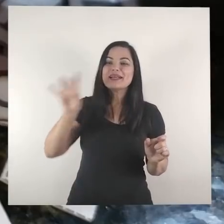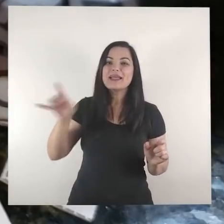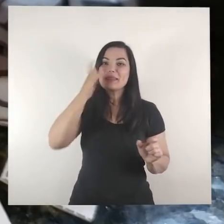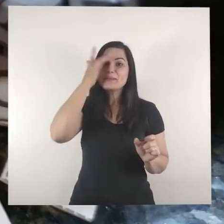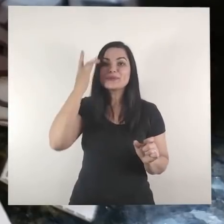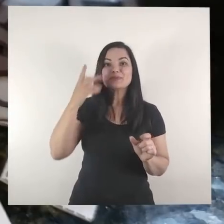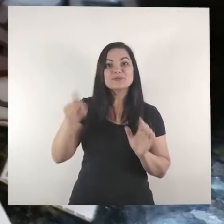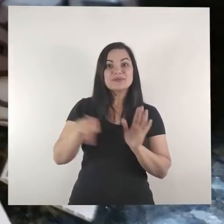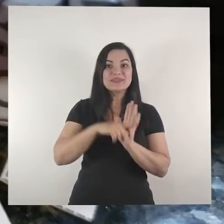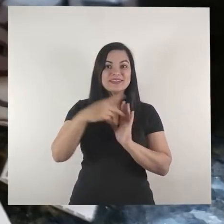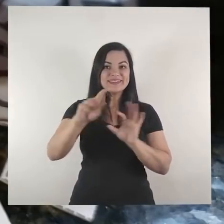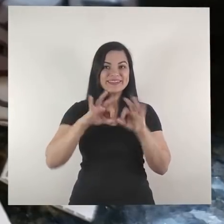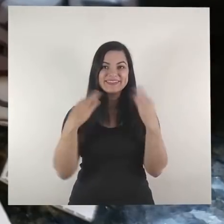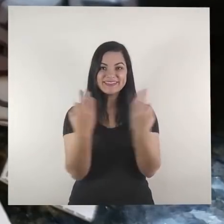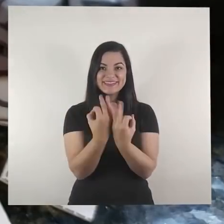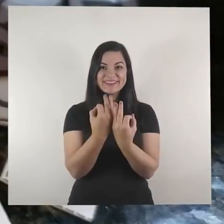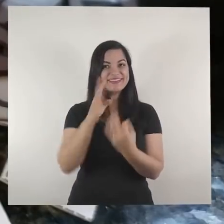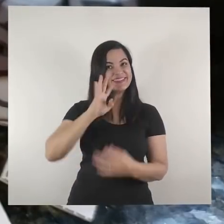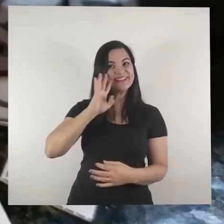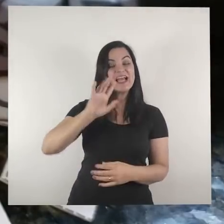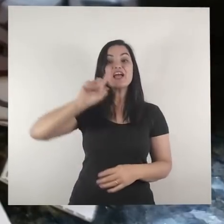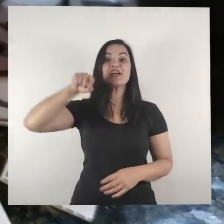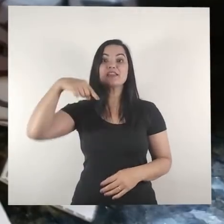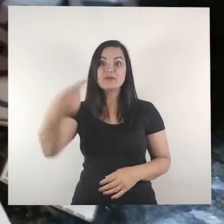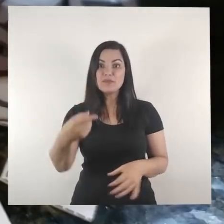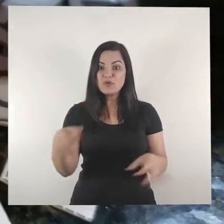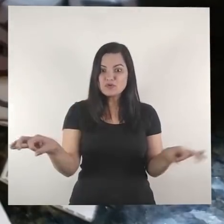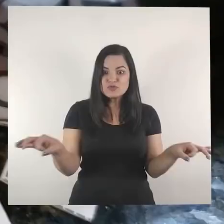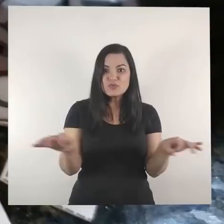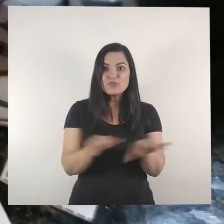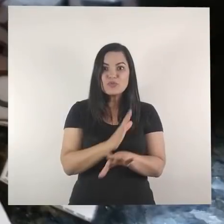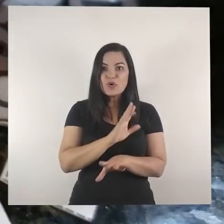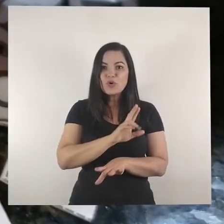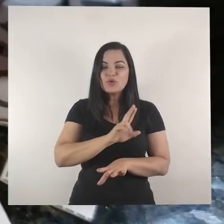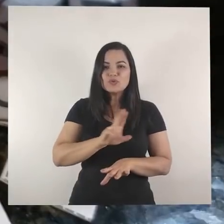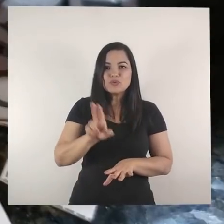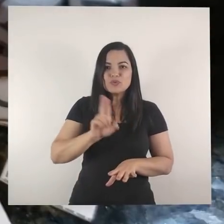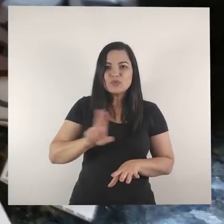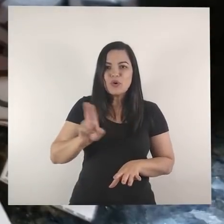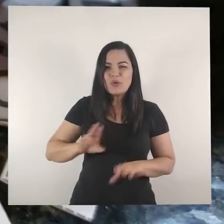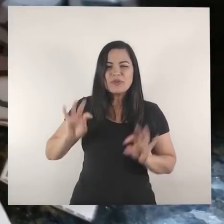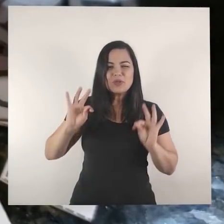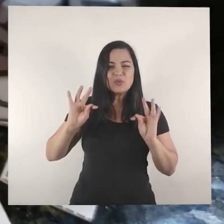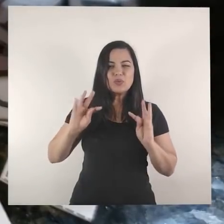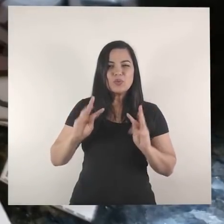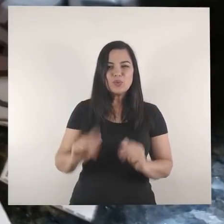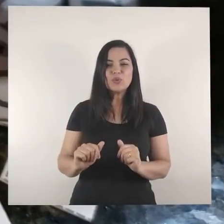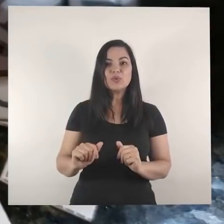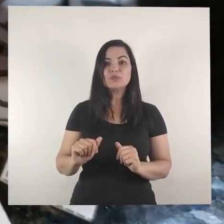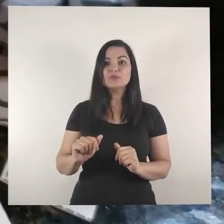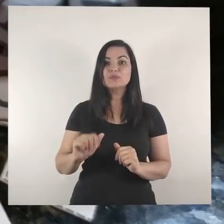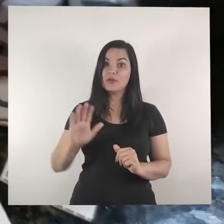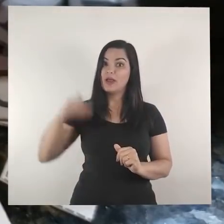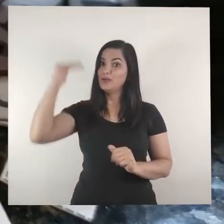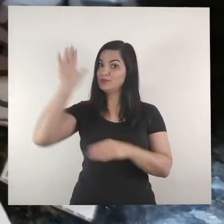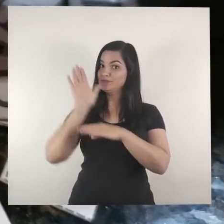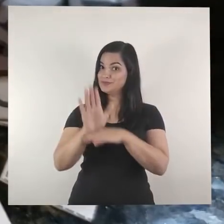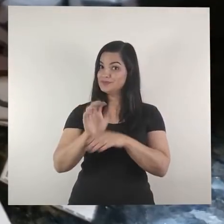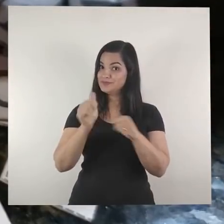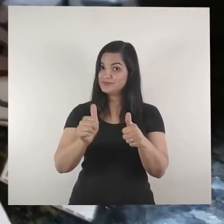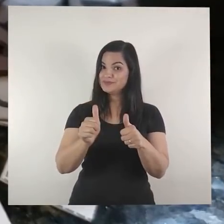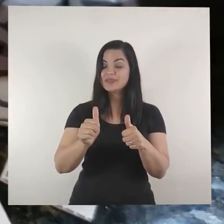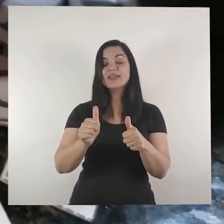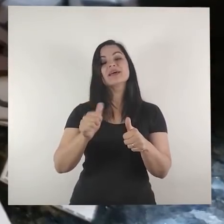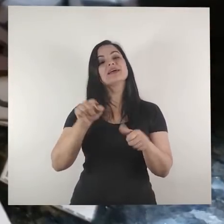né? E depois que escrever de todo mundo, com a ajuda do adulto que mora por aí, escreva o